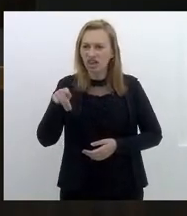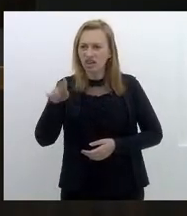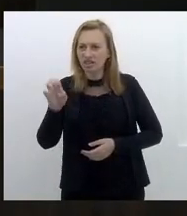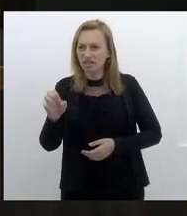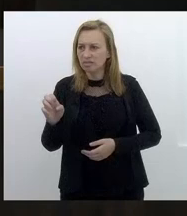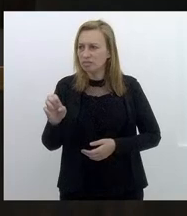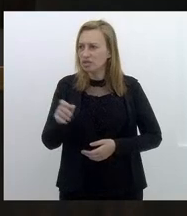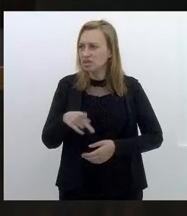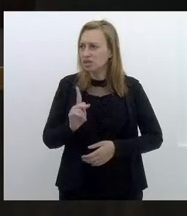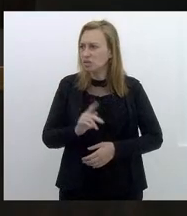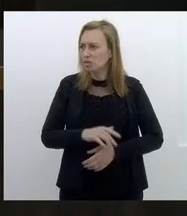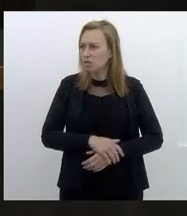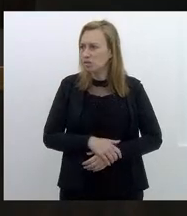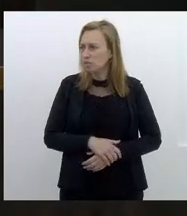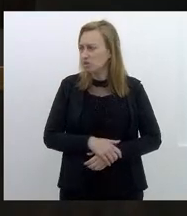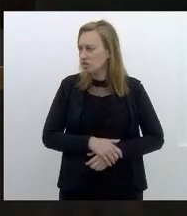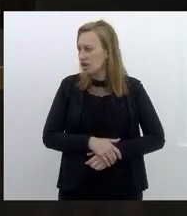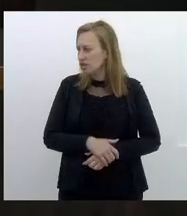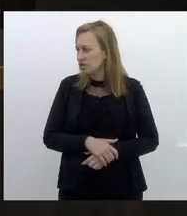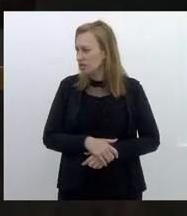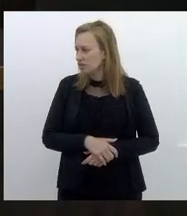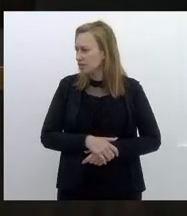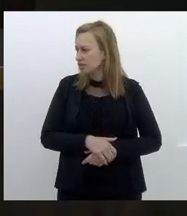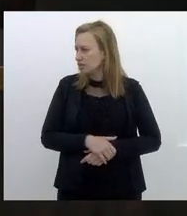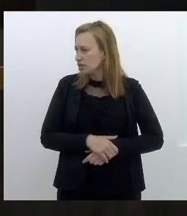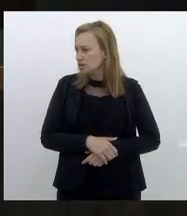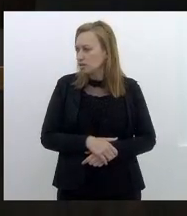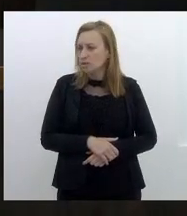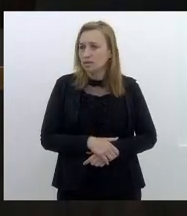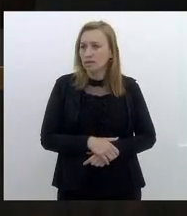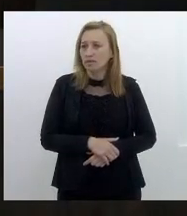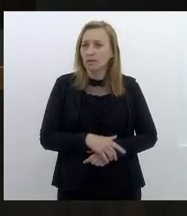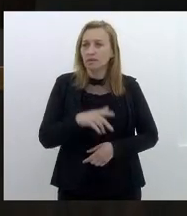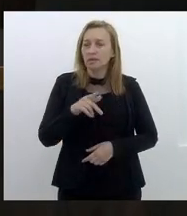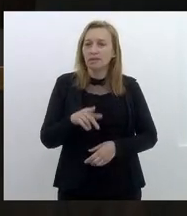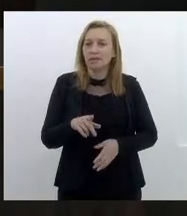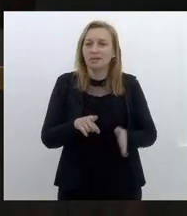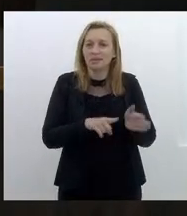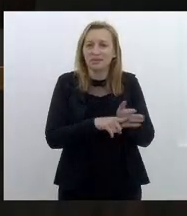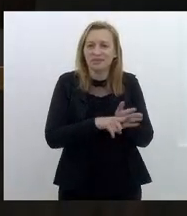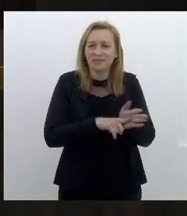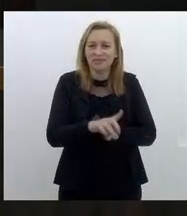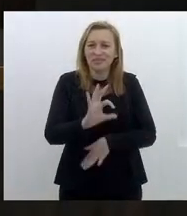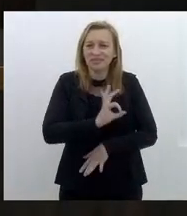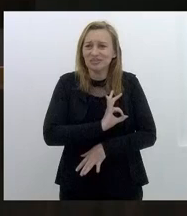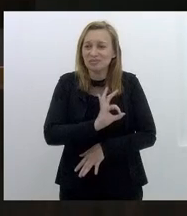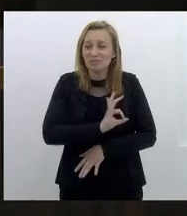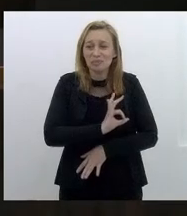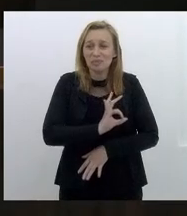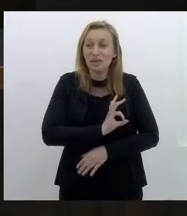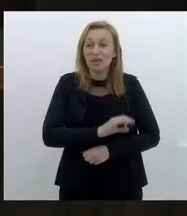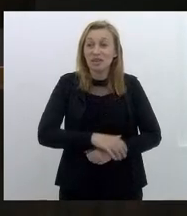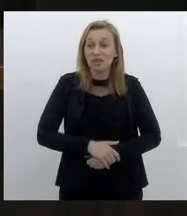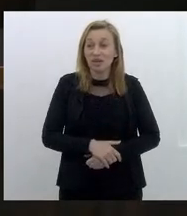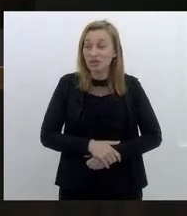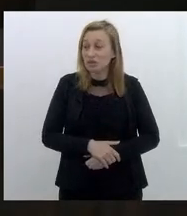falei certo sobre o homem tá aqui que é perita papiloscopista policial